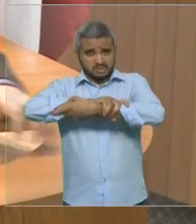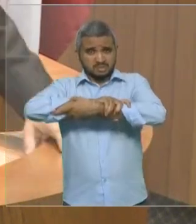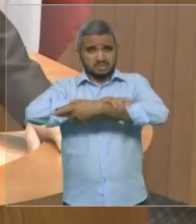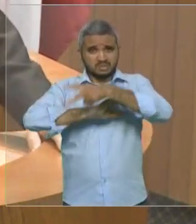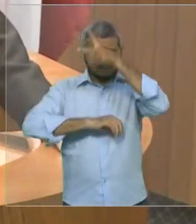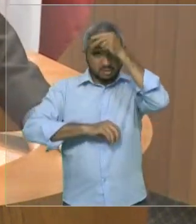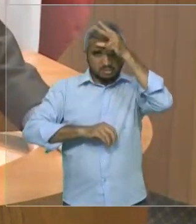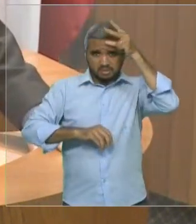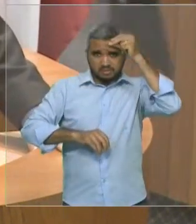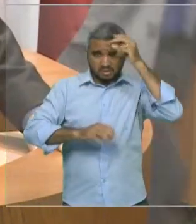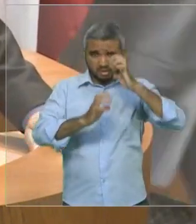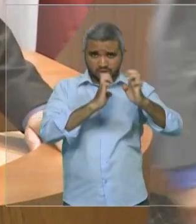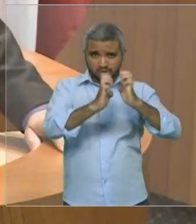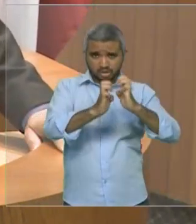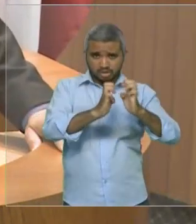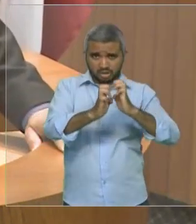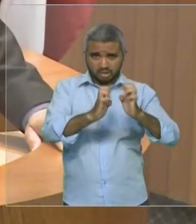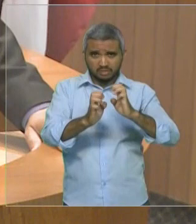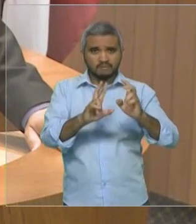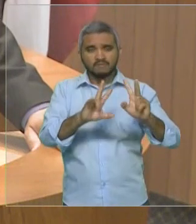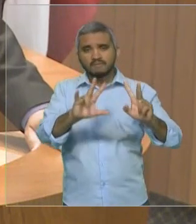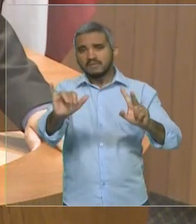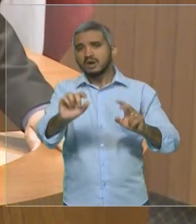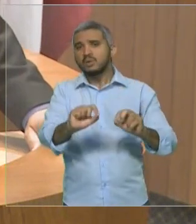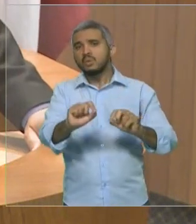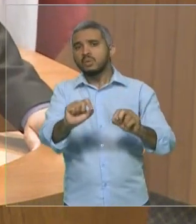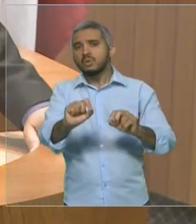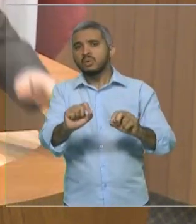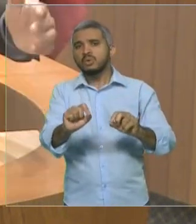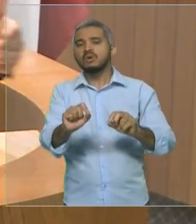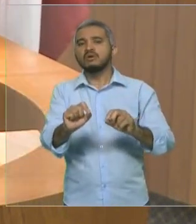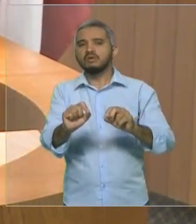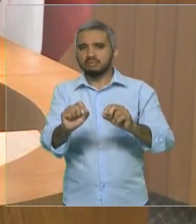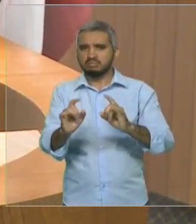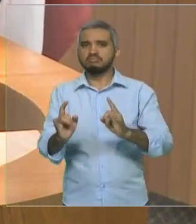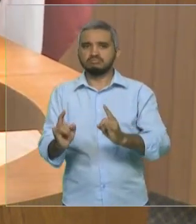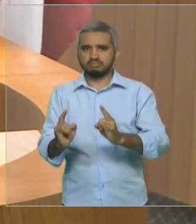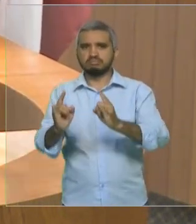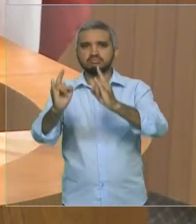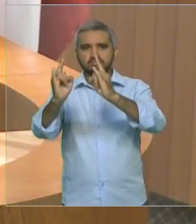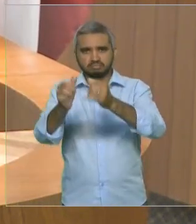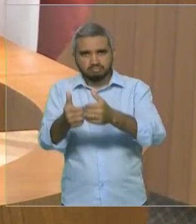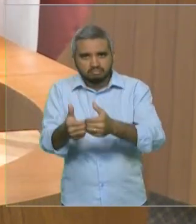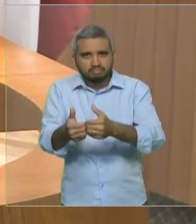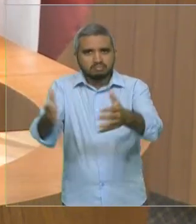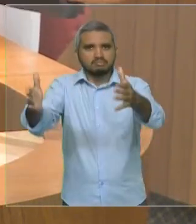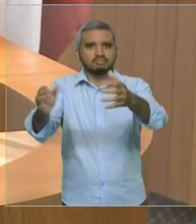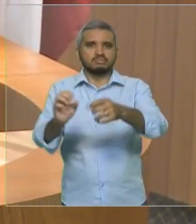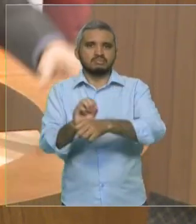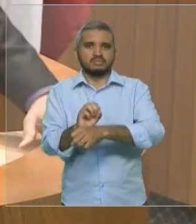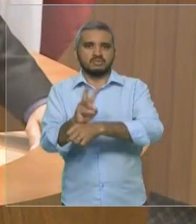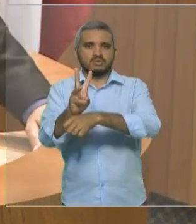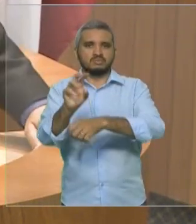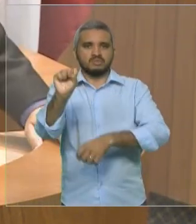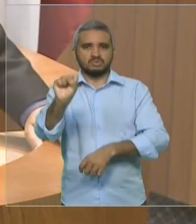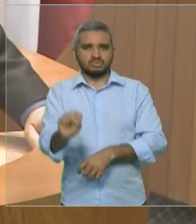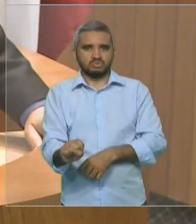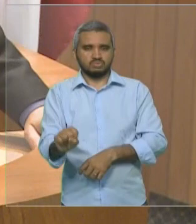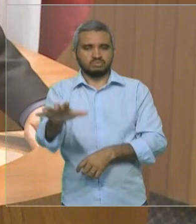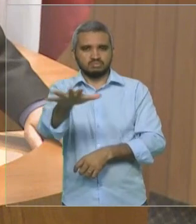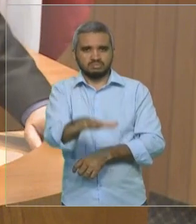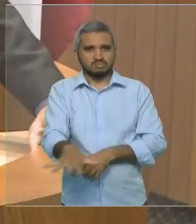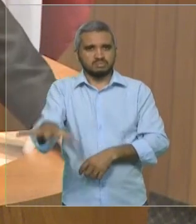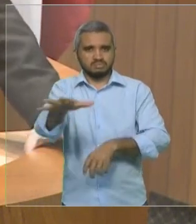Estreito, vão garantir abrir as portas da UEMA-Sul para toda aquela